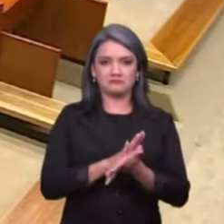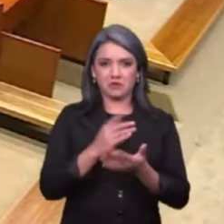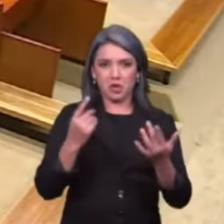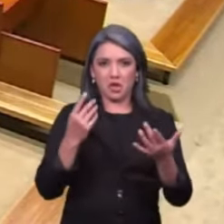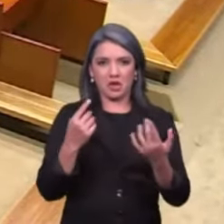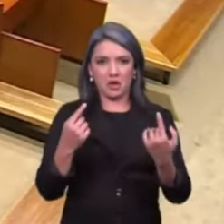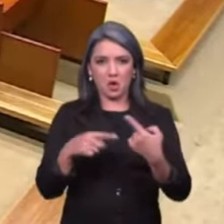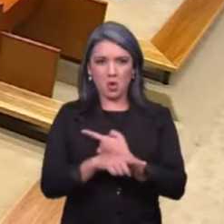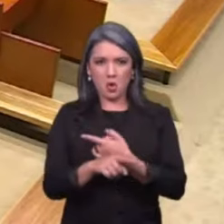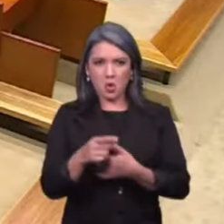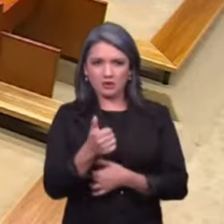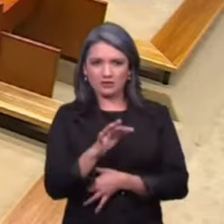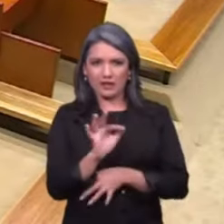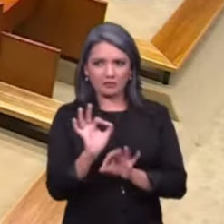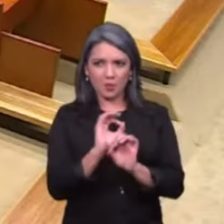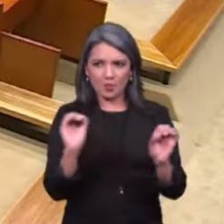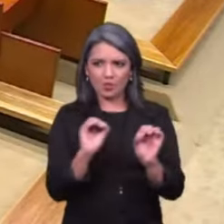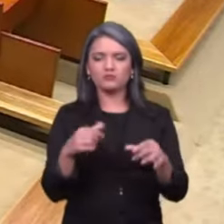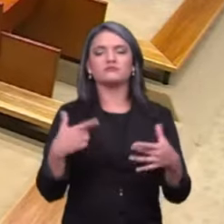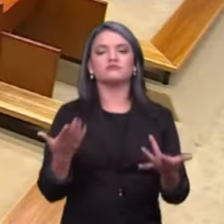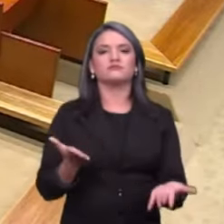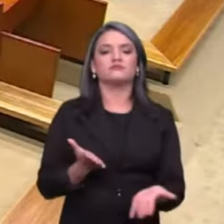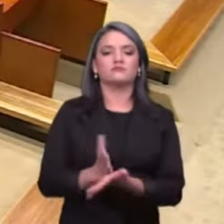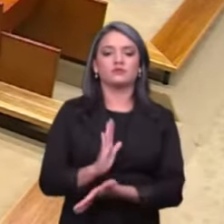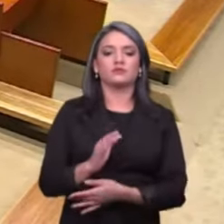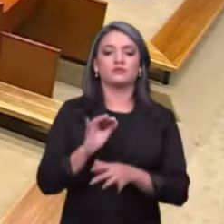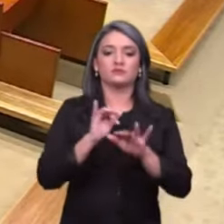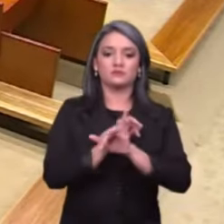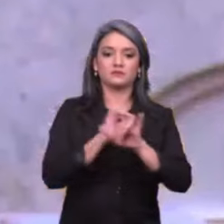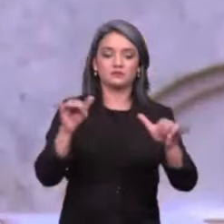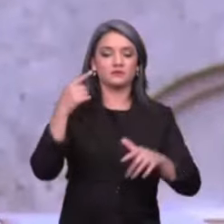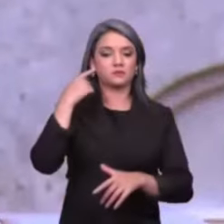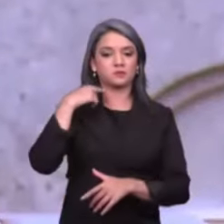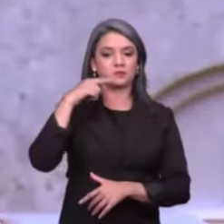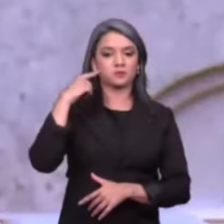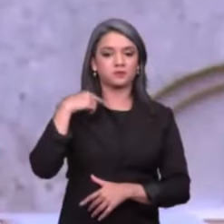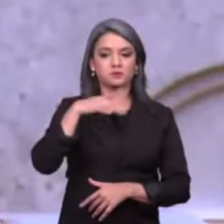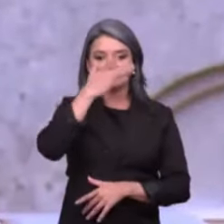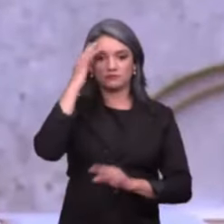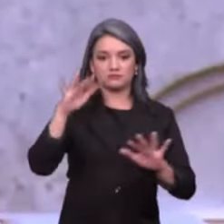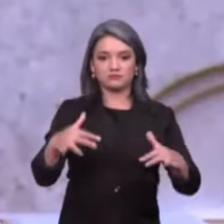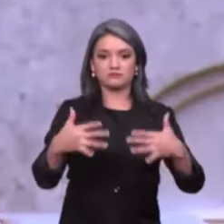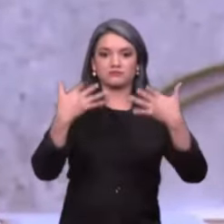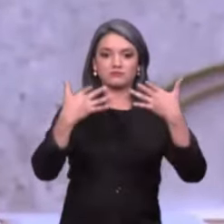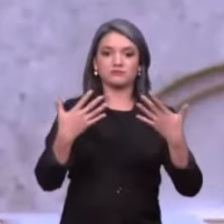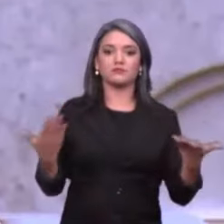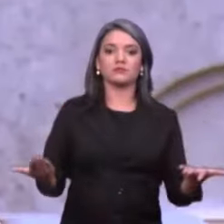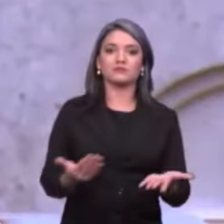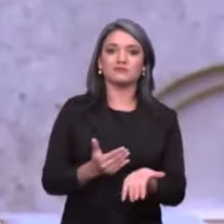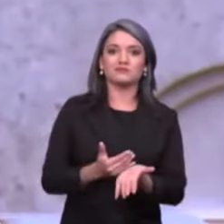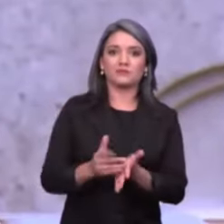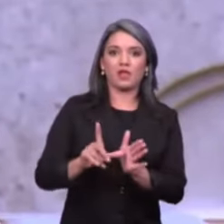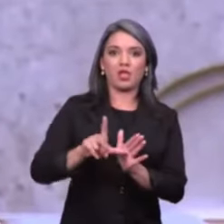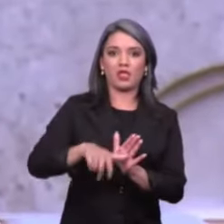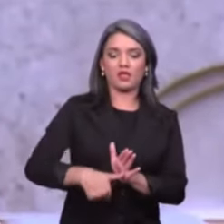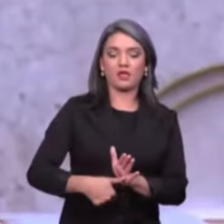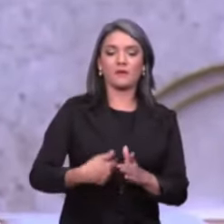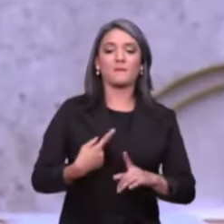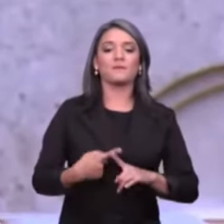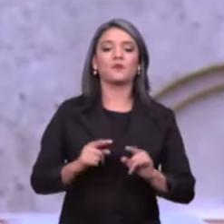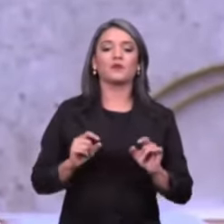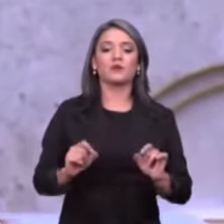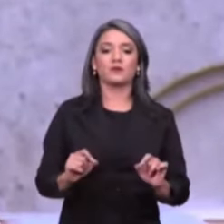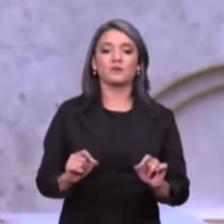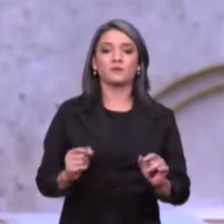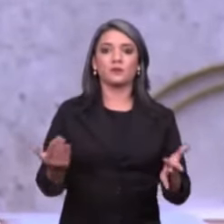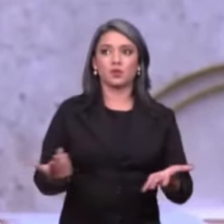aprovada. Eu informo aos ilustres advogados presentes, ao público em geral, nós estamos iniciando a sessão um pouco mais tarde. Nós tivemos